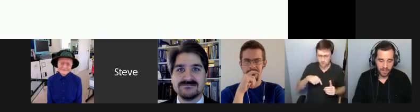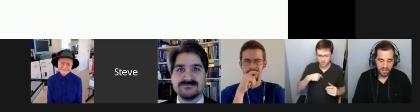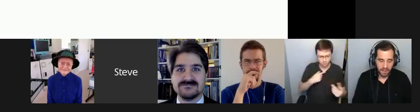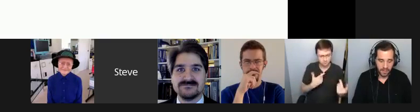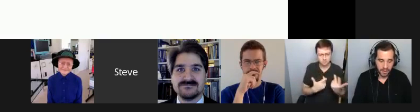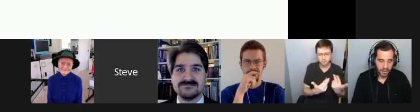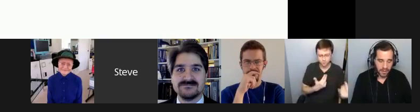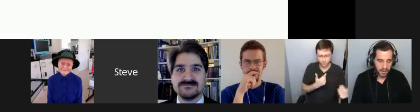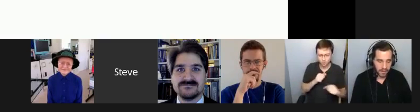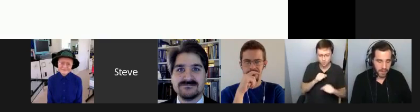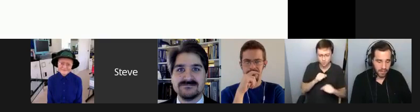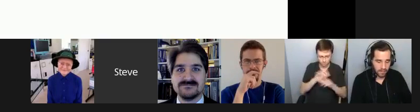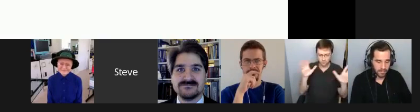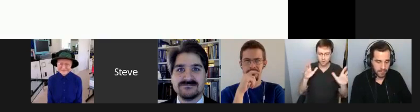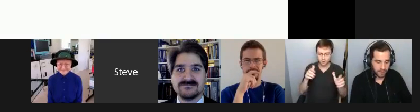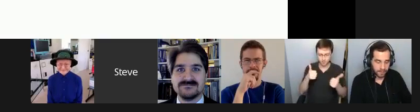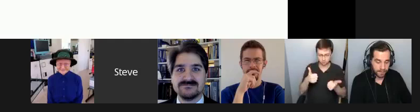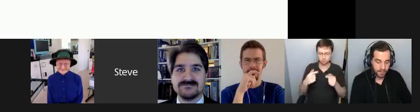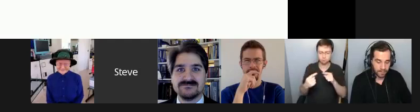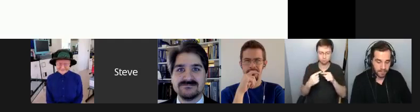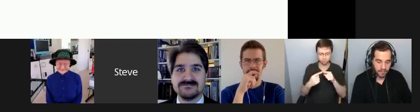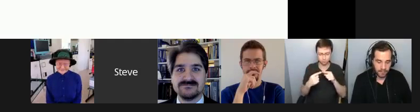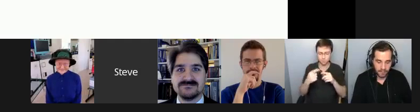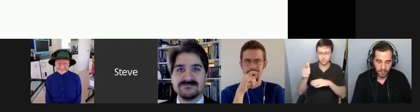da mesma forma. Então,